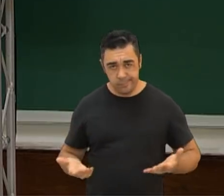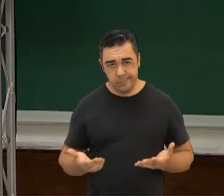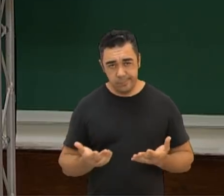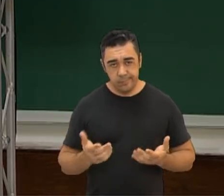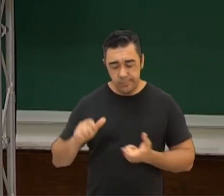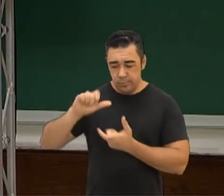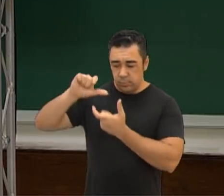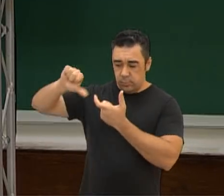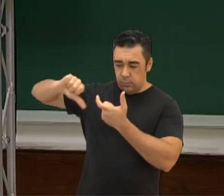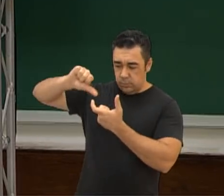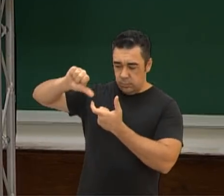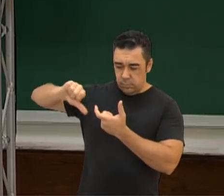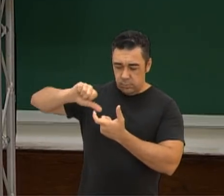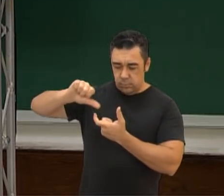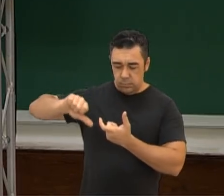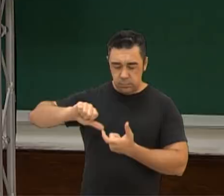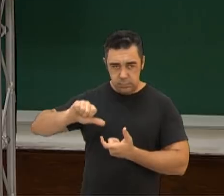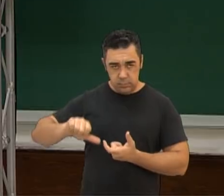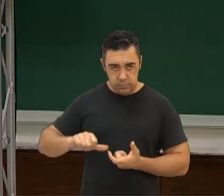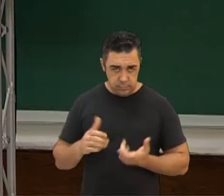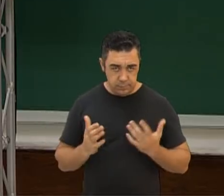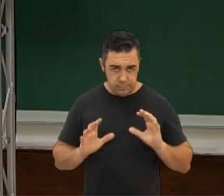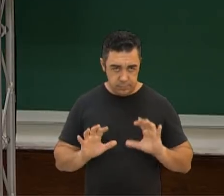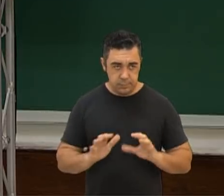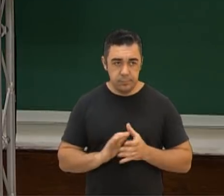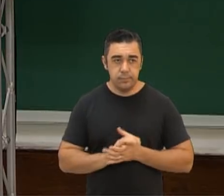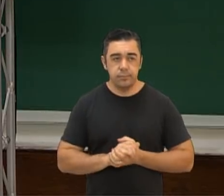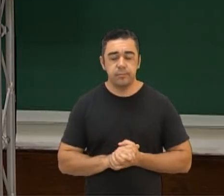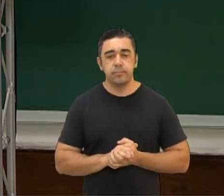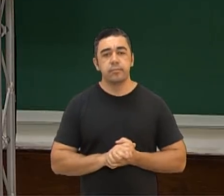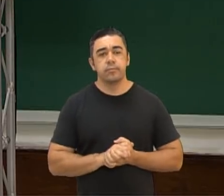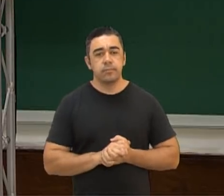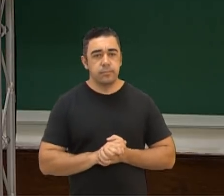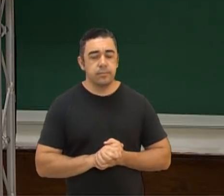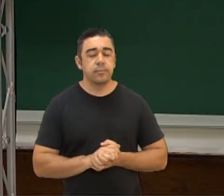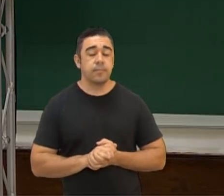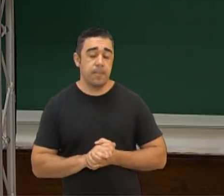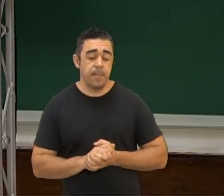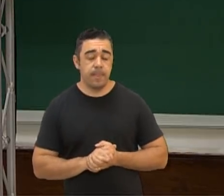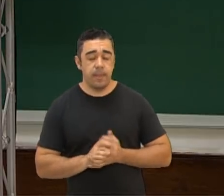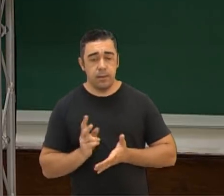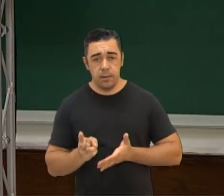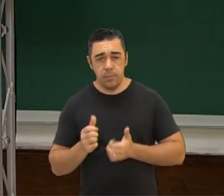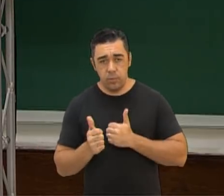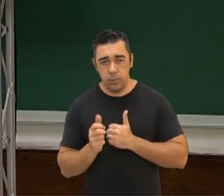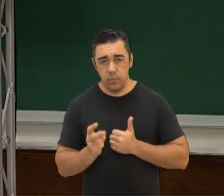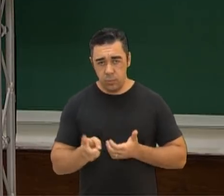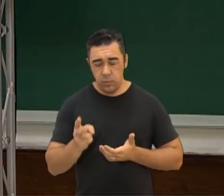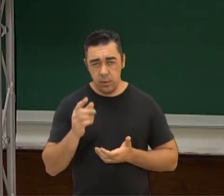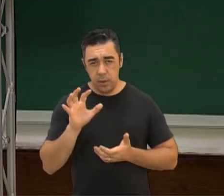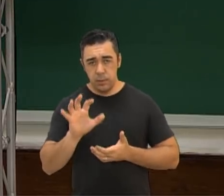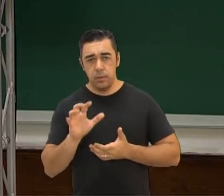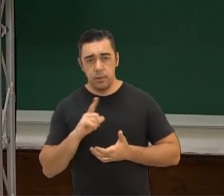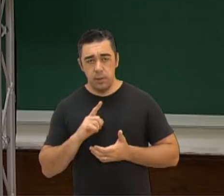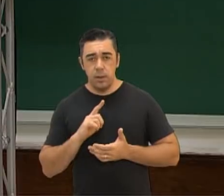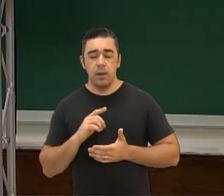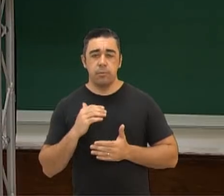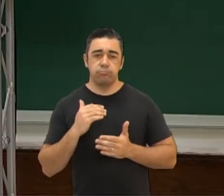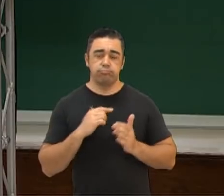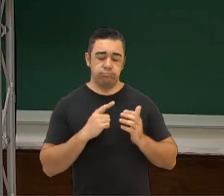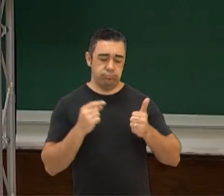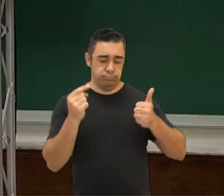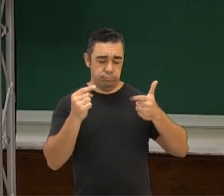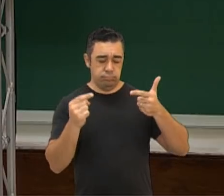nos arrumamos, vós vos arrumastes e eles se arrumaram, certo? Então, sempre seguindo ali, né, a sequência